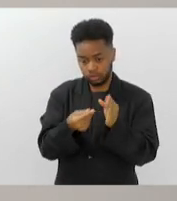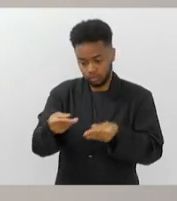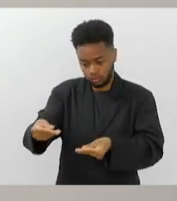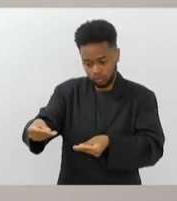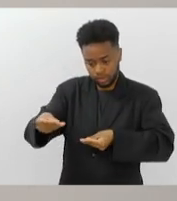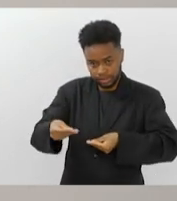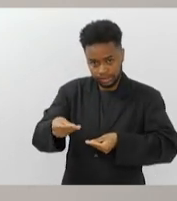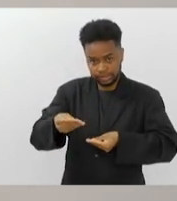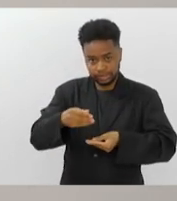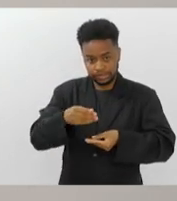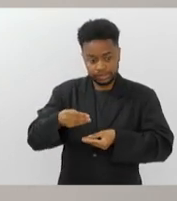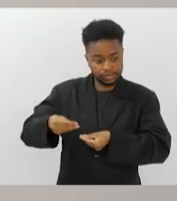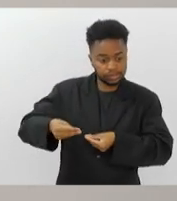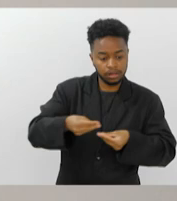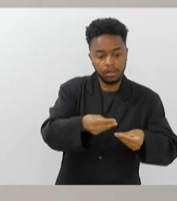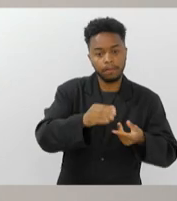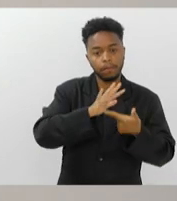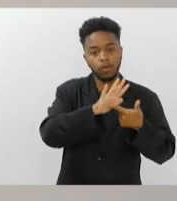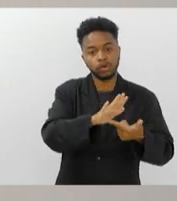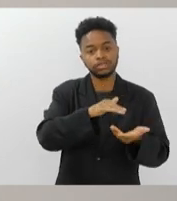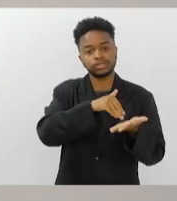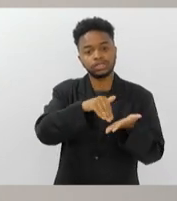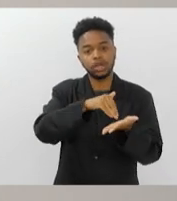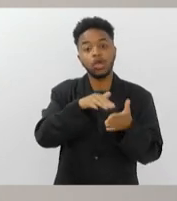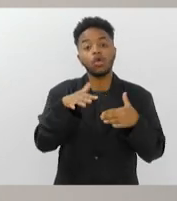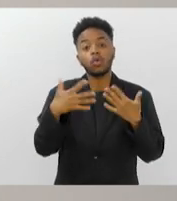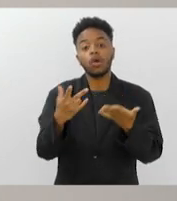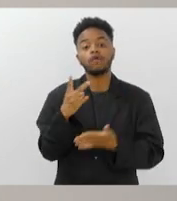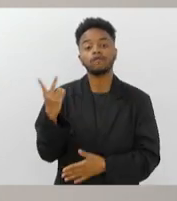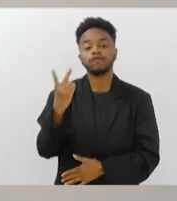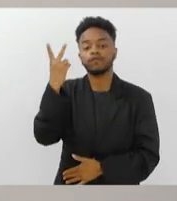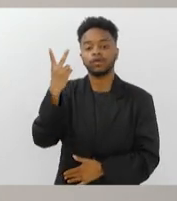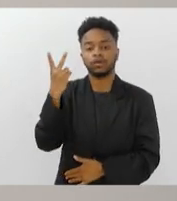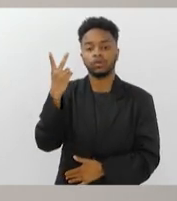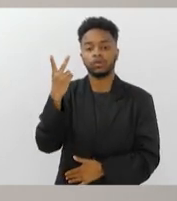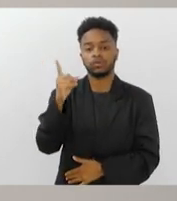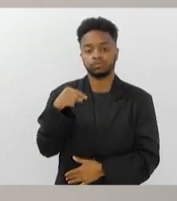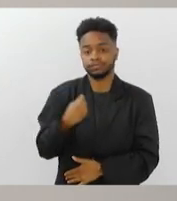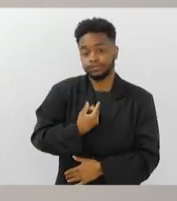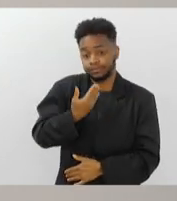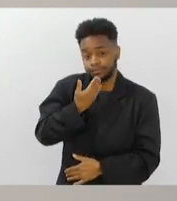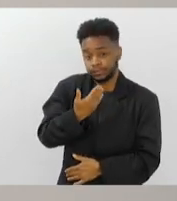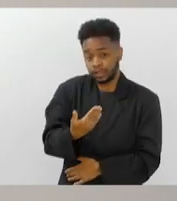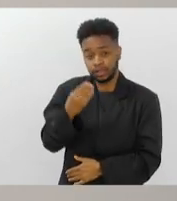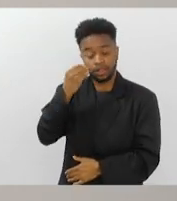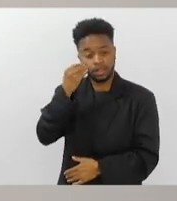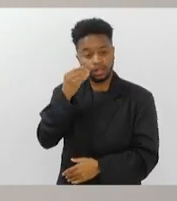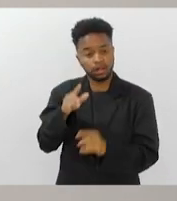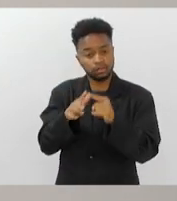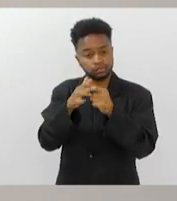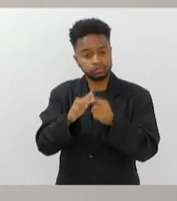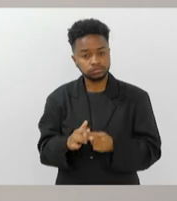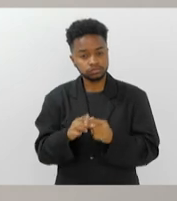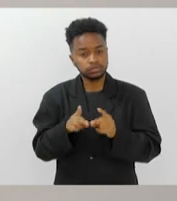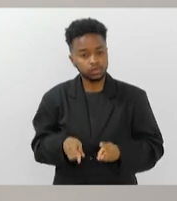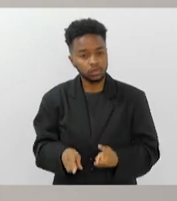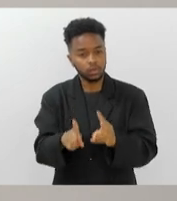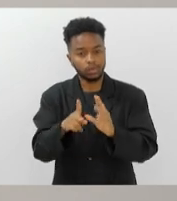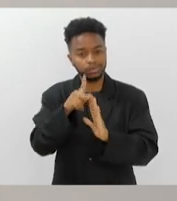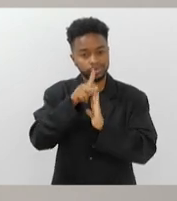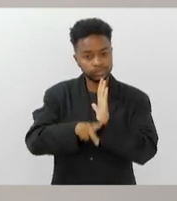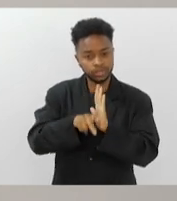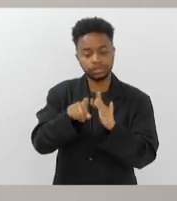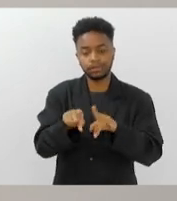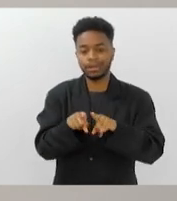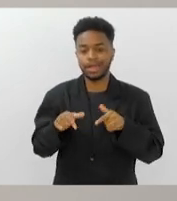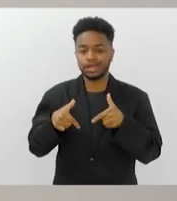pra secretaria do valor dos valores que a gente eh solicitou paraa manutenção do do projeto e das